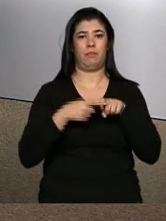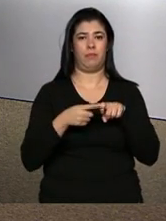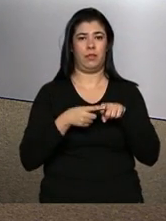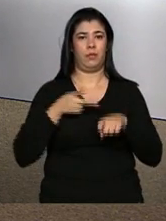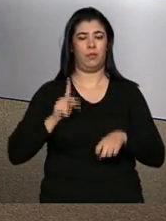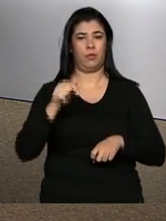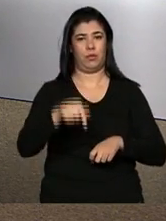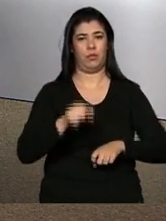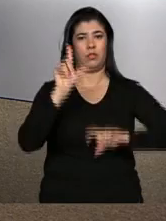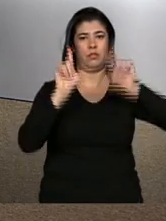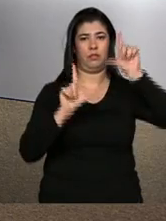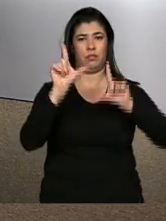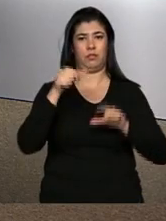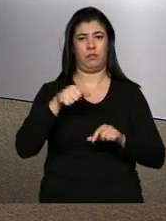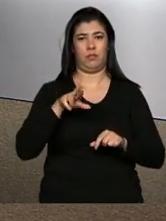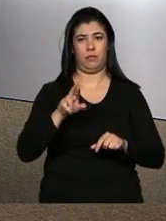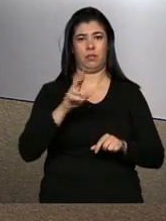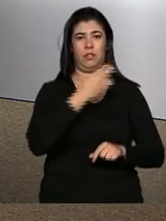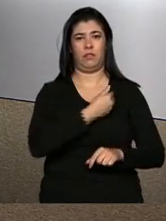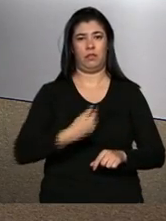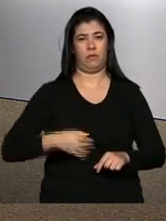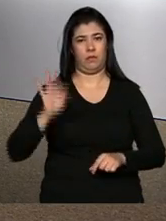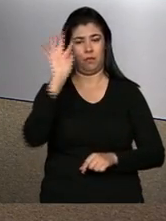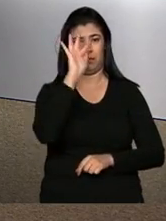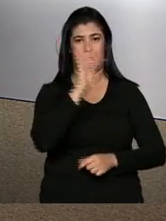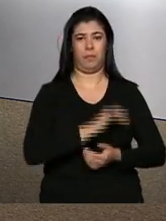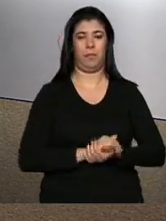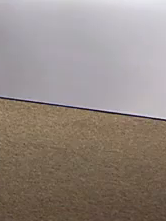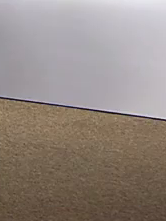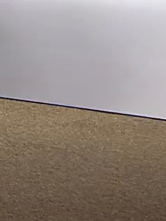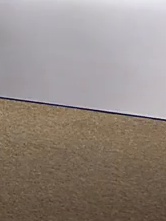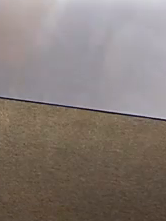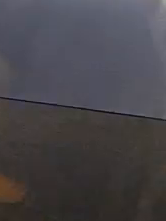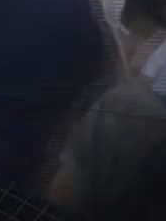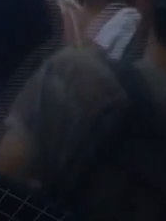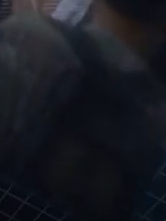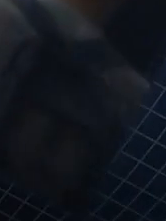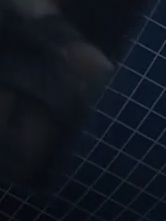Médicos Continue com a gente NBR a TV do Governo